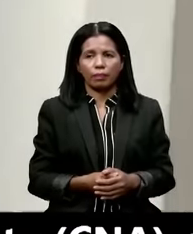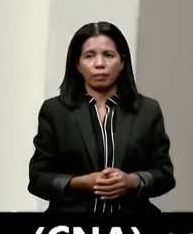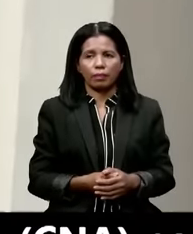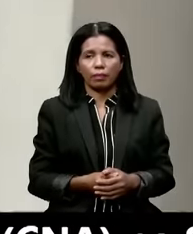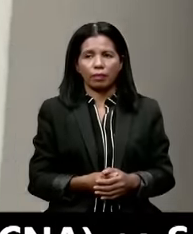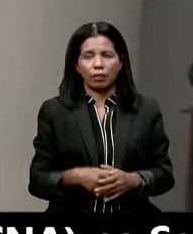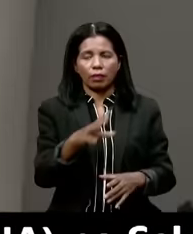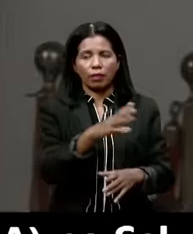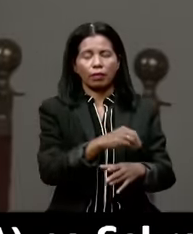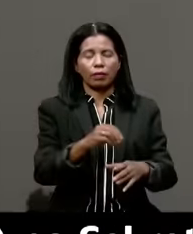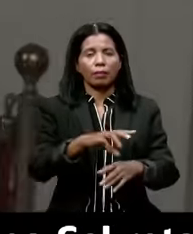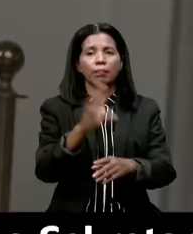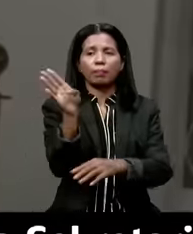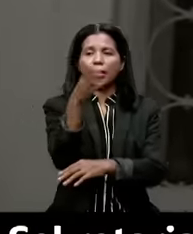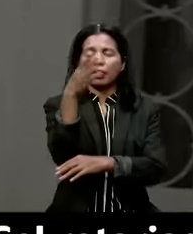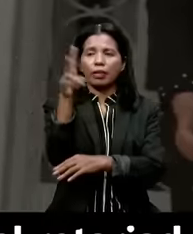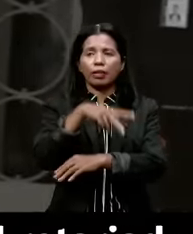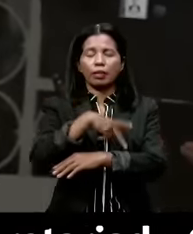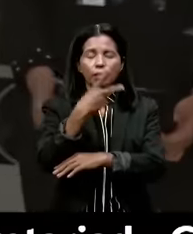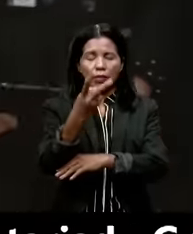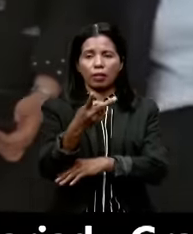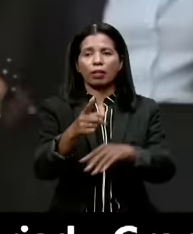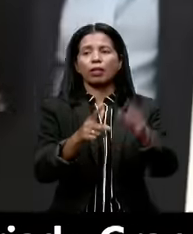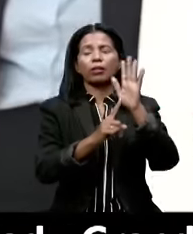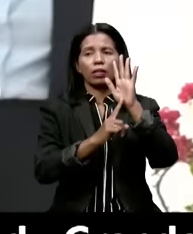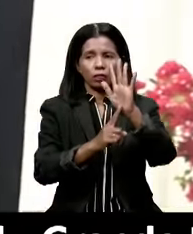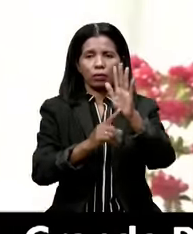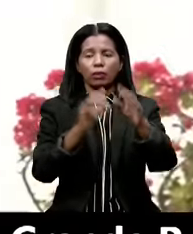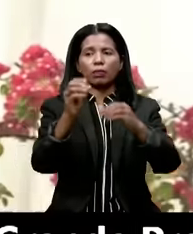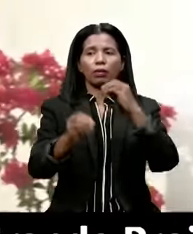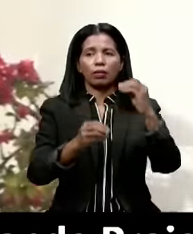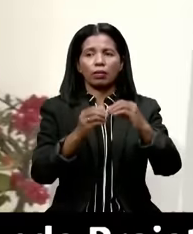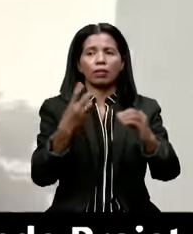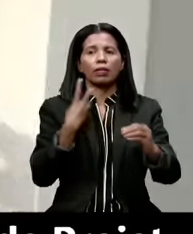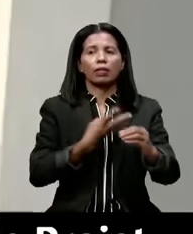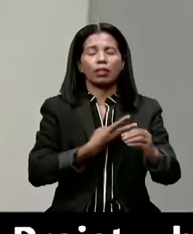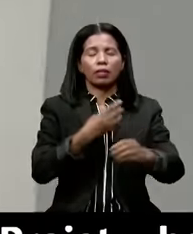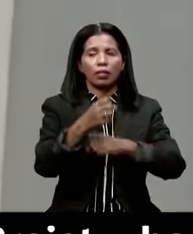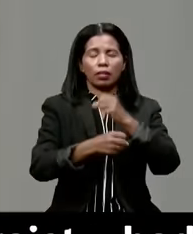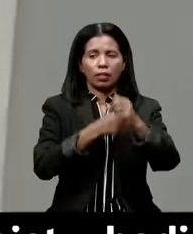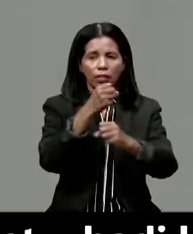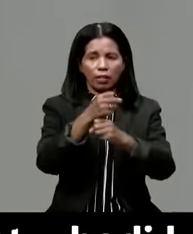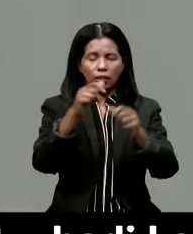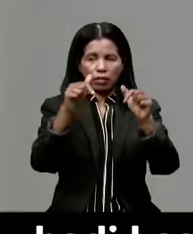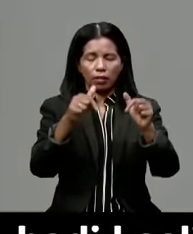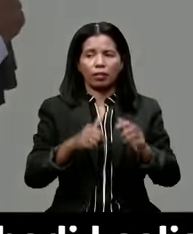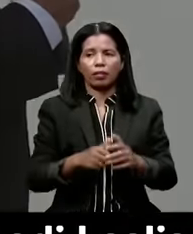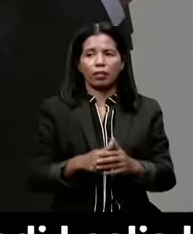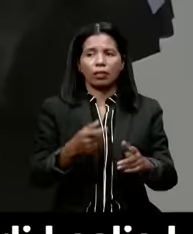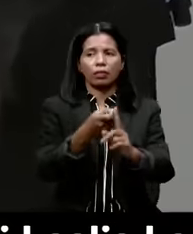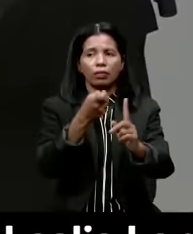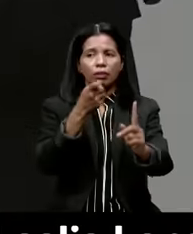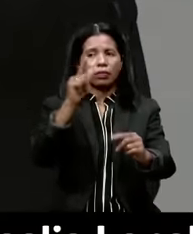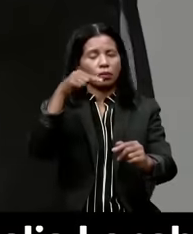Bandeira oi mono, atatulo, kata quietina irene. Russi